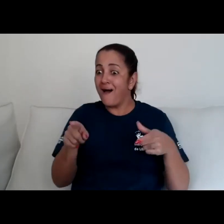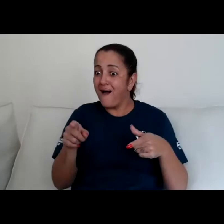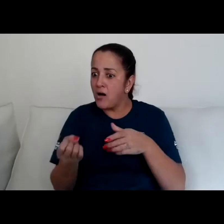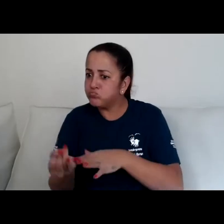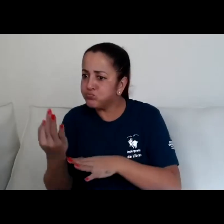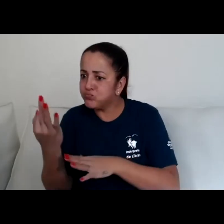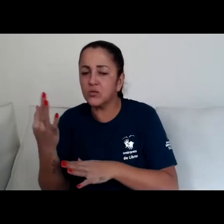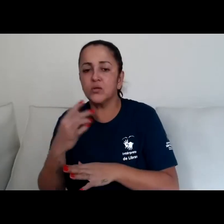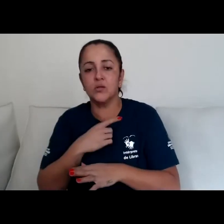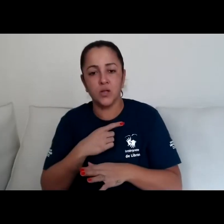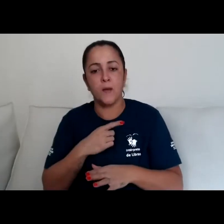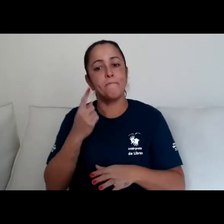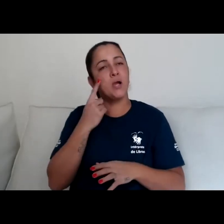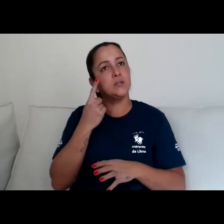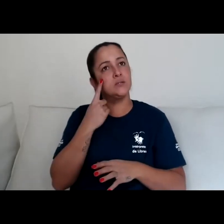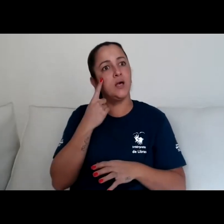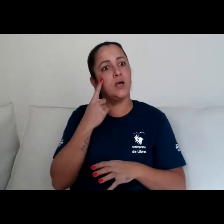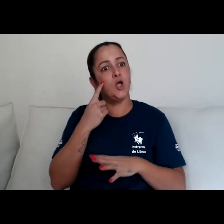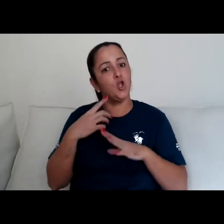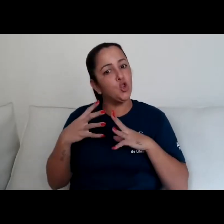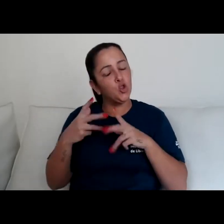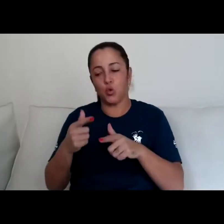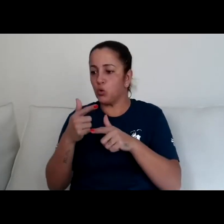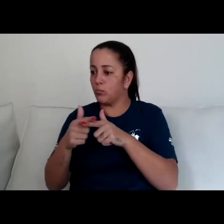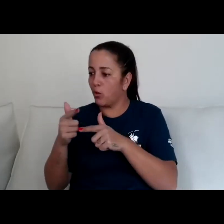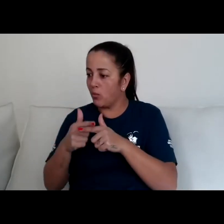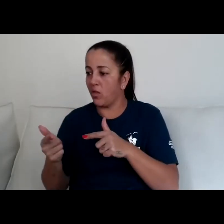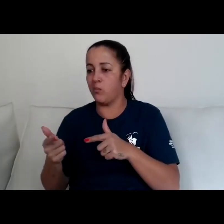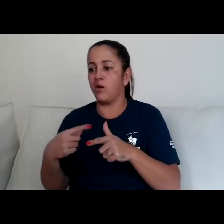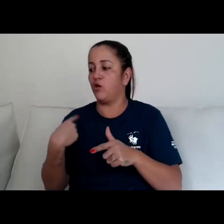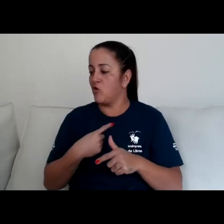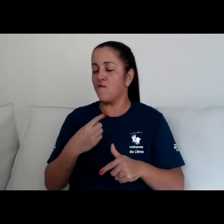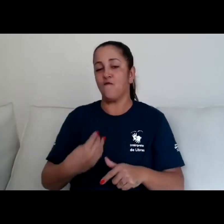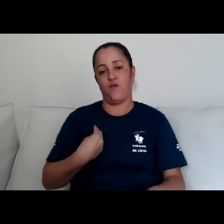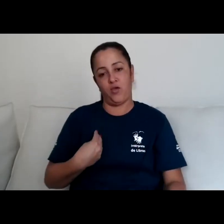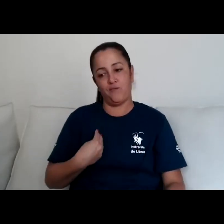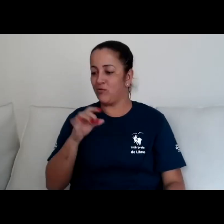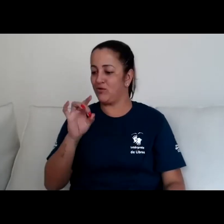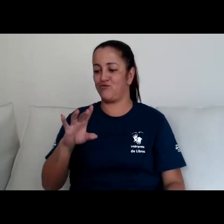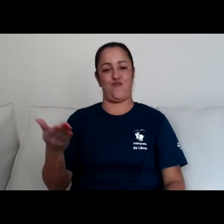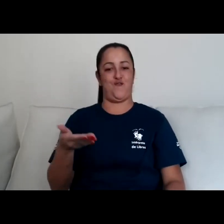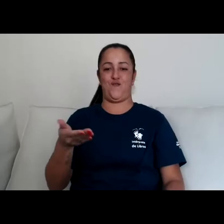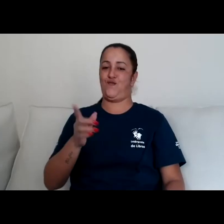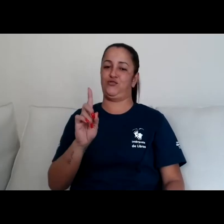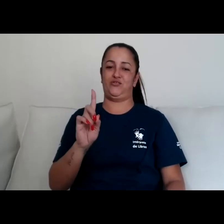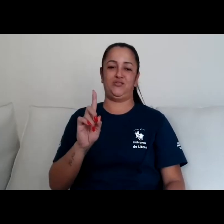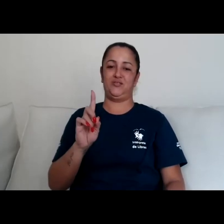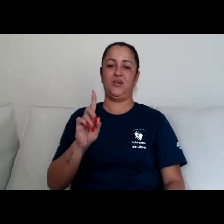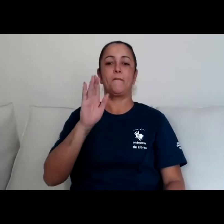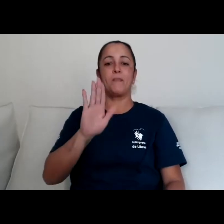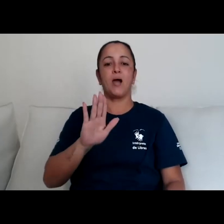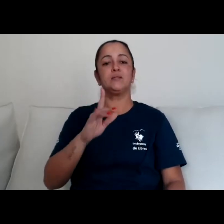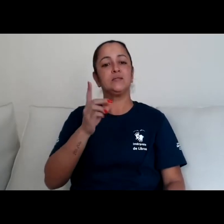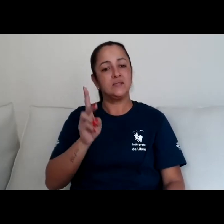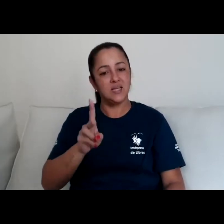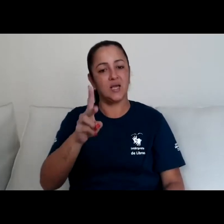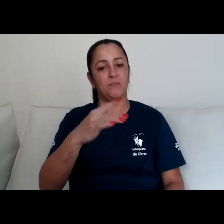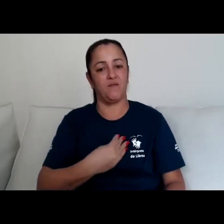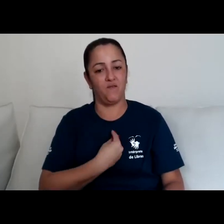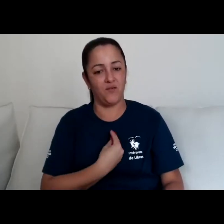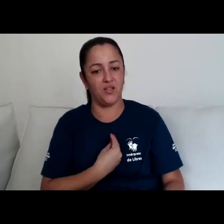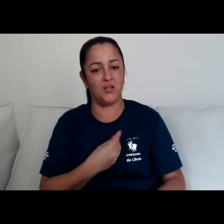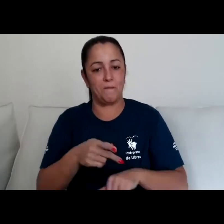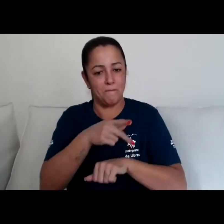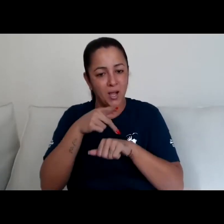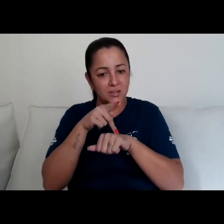em toda a problemática social que nós vivemos, não só hoje no nosso país, né, que sempre vivemos neste